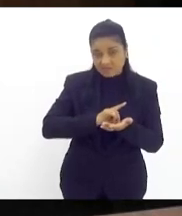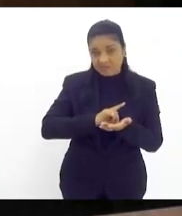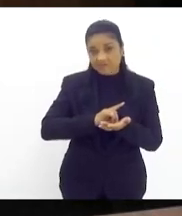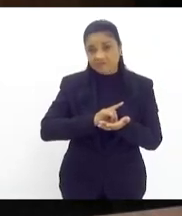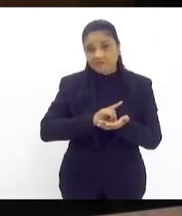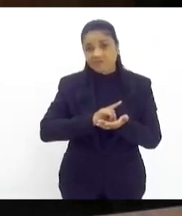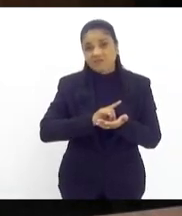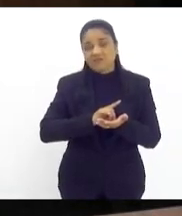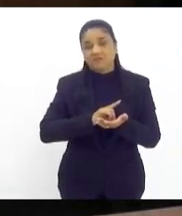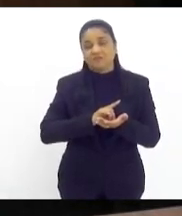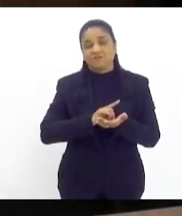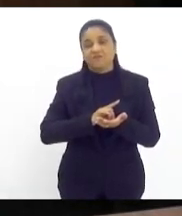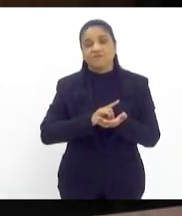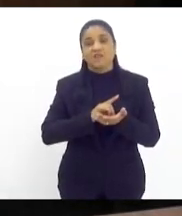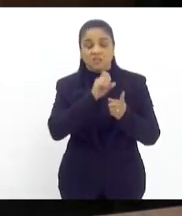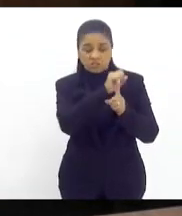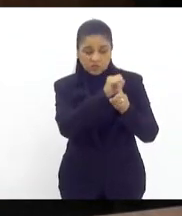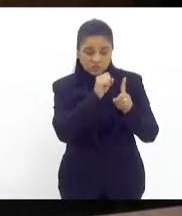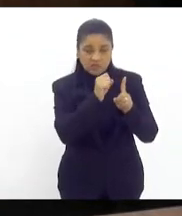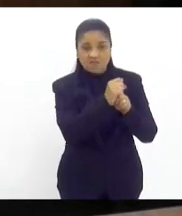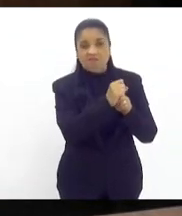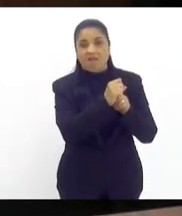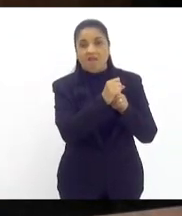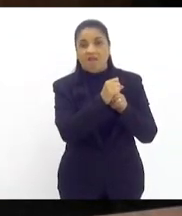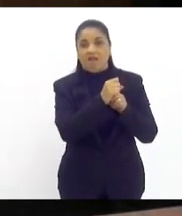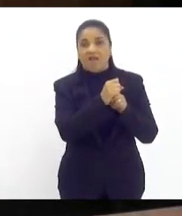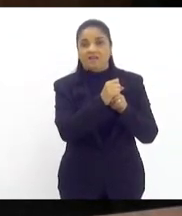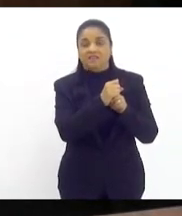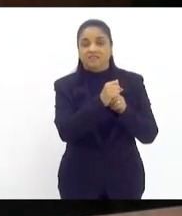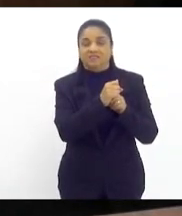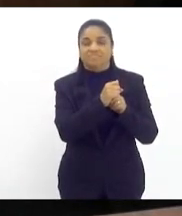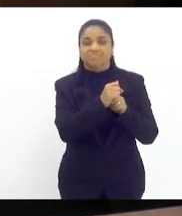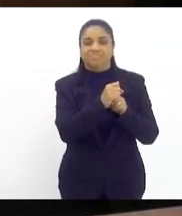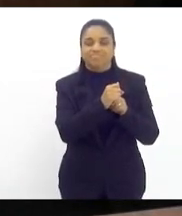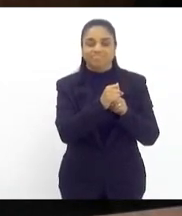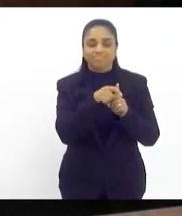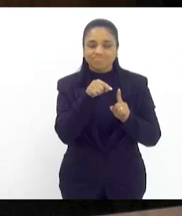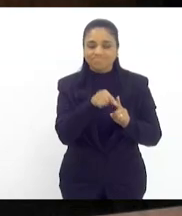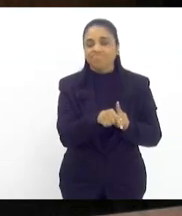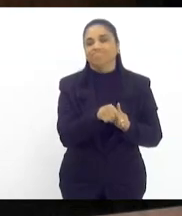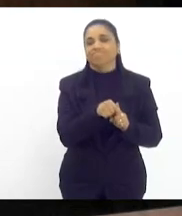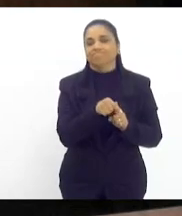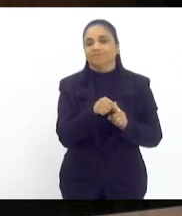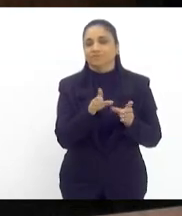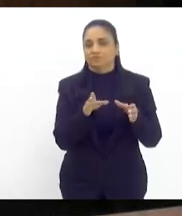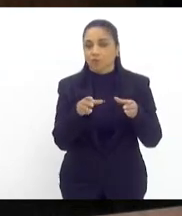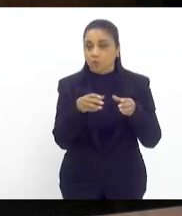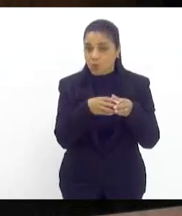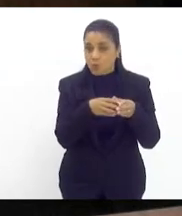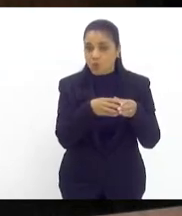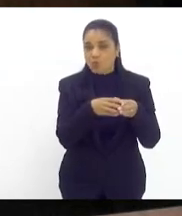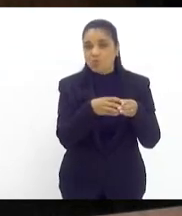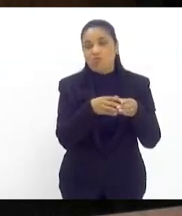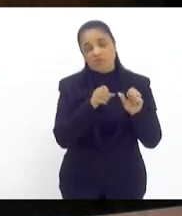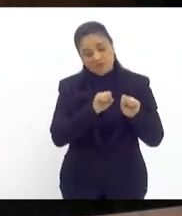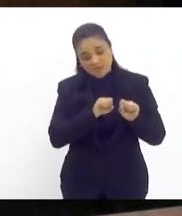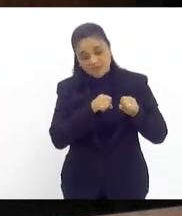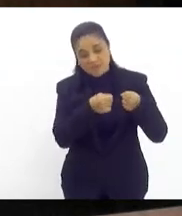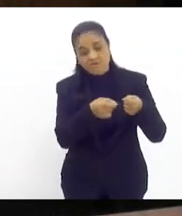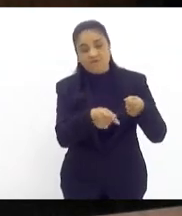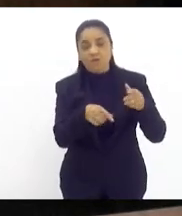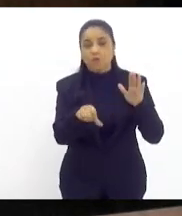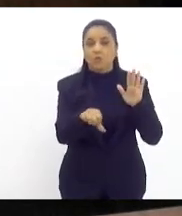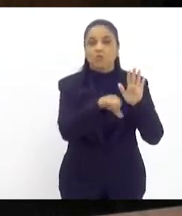consequências nefastas para a sociedade eles sim estariam defendendo esse tipo de